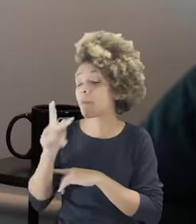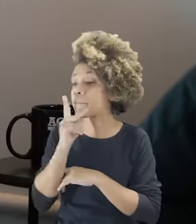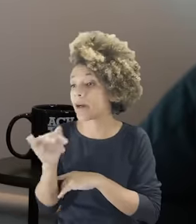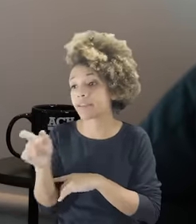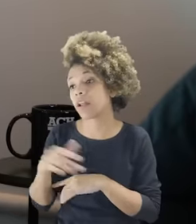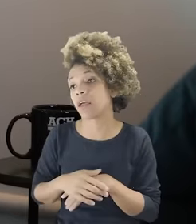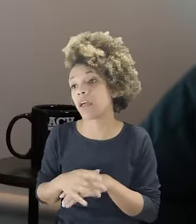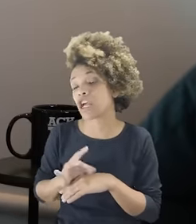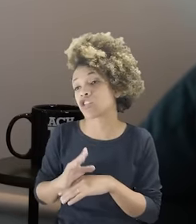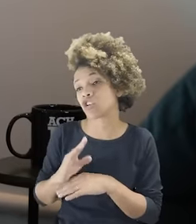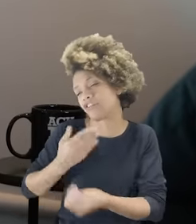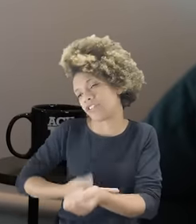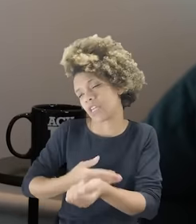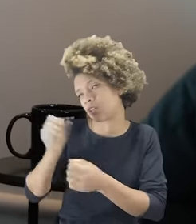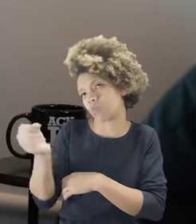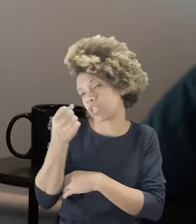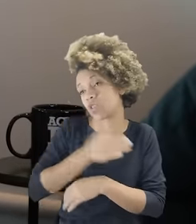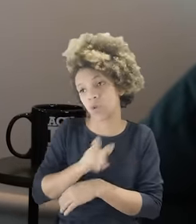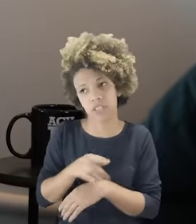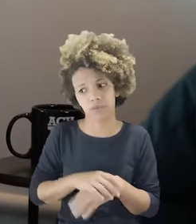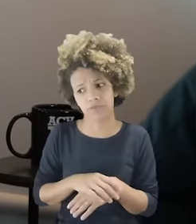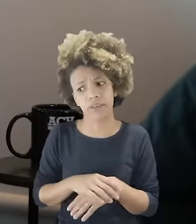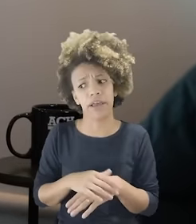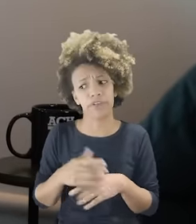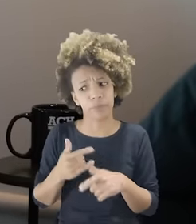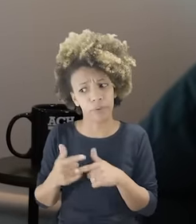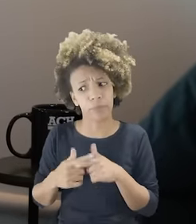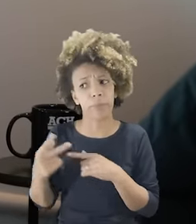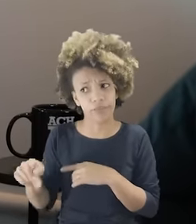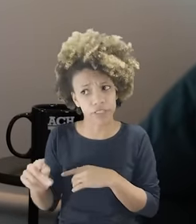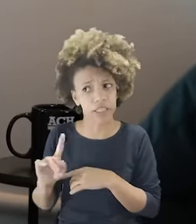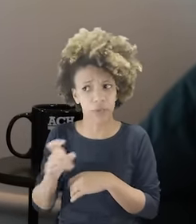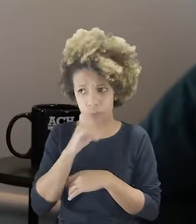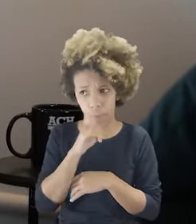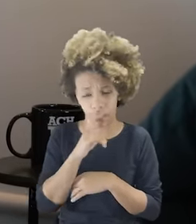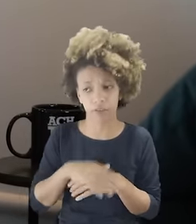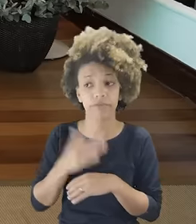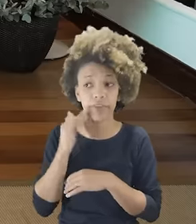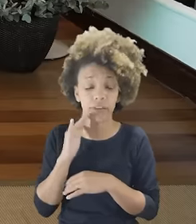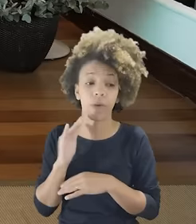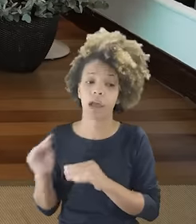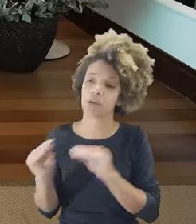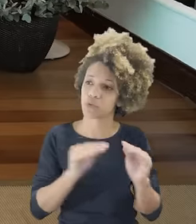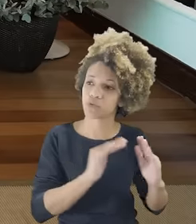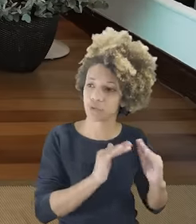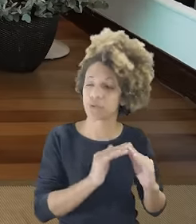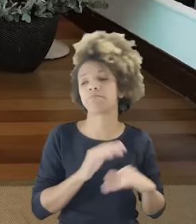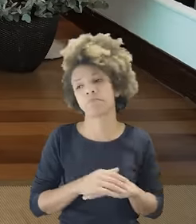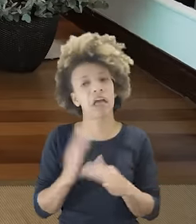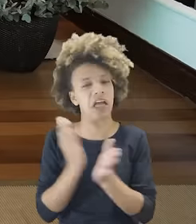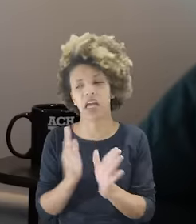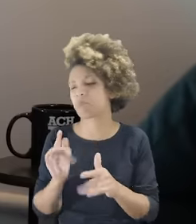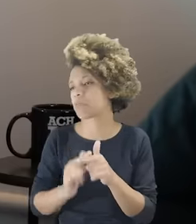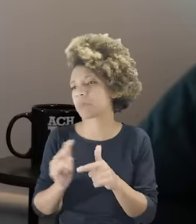só era alcoólatra ele não gostava dele aí eu falei na verdade ele não grita com todo mundo ele Tá me expulsando de casa tal entendi aí ele entendeu saiu de casa acabou tudo o resto do pai